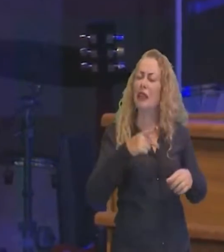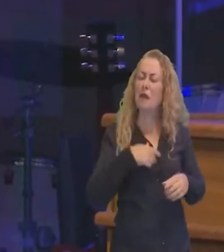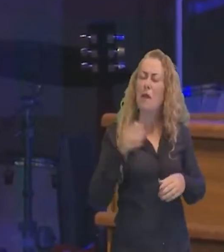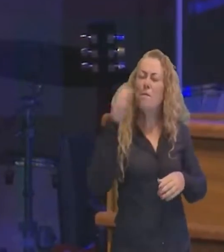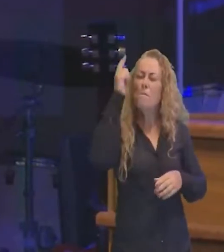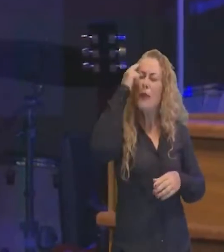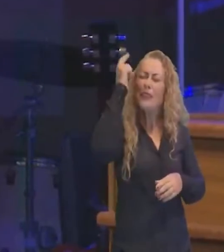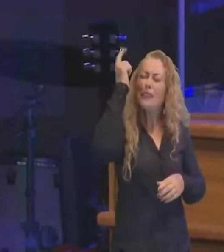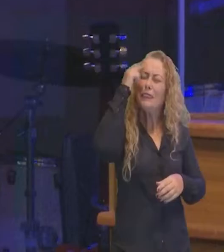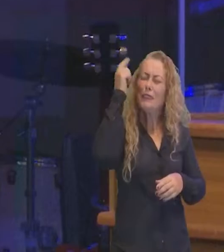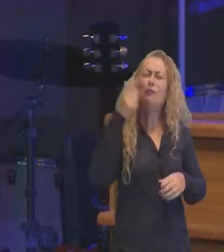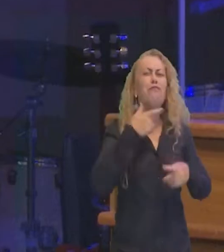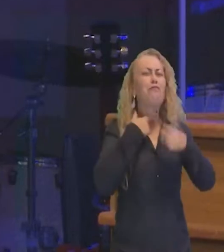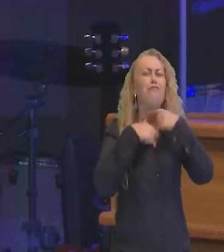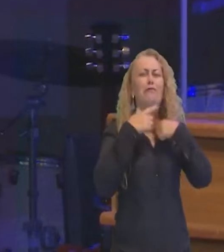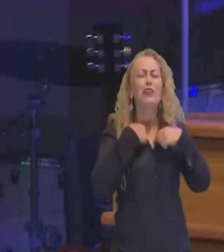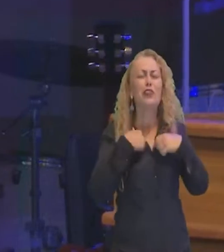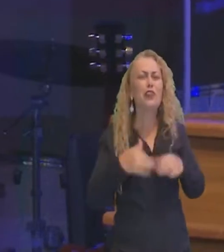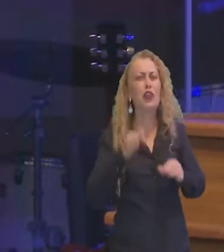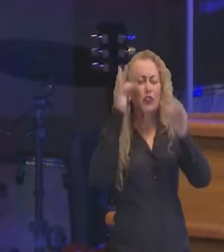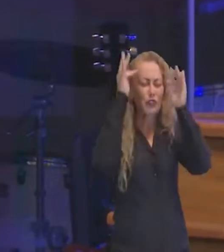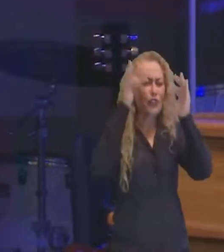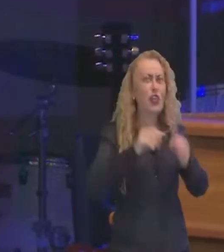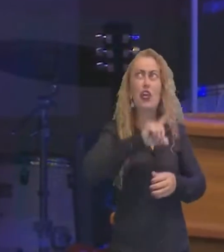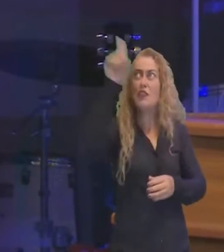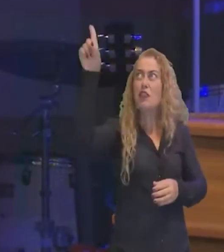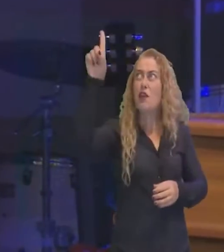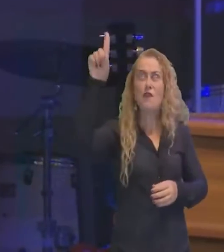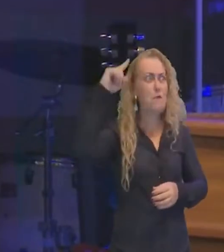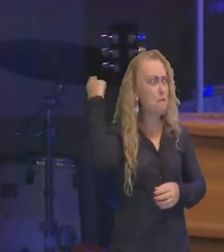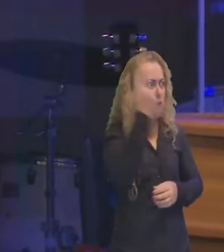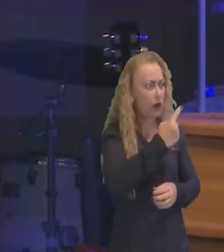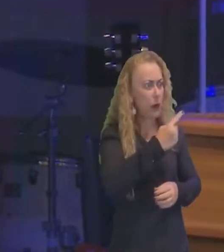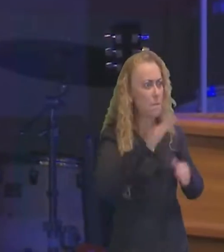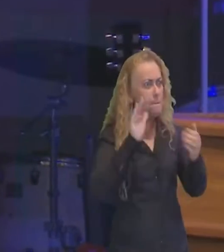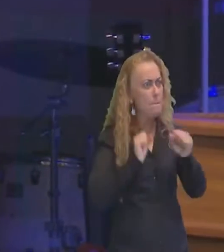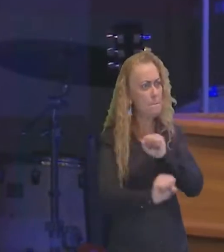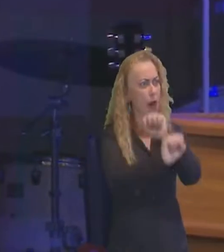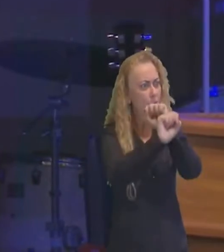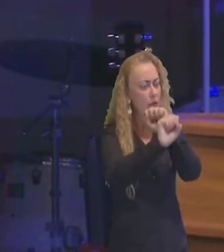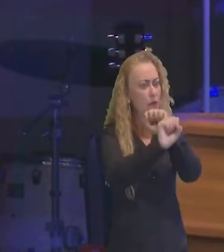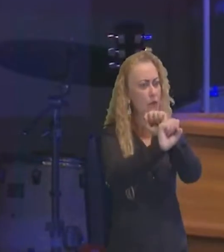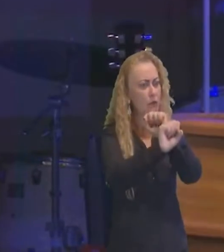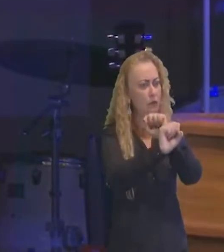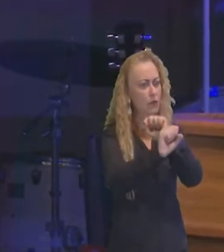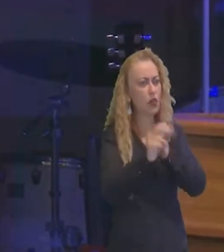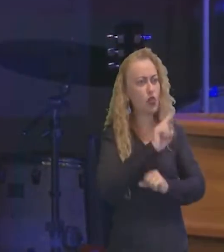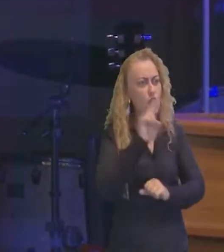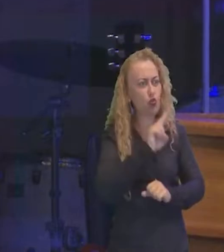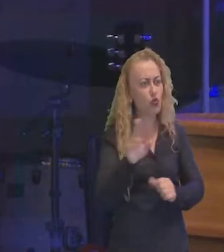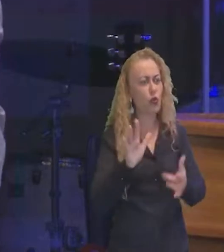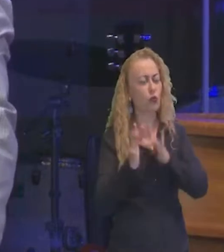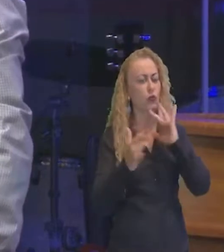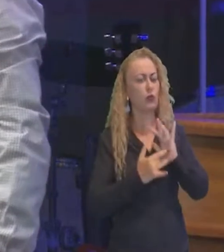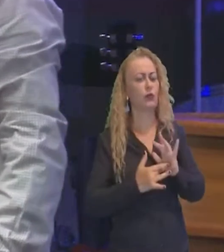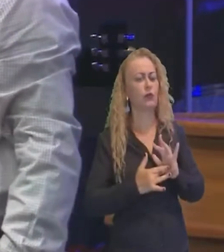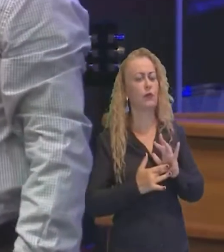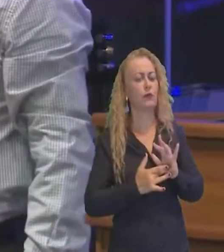para a infidelidade, Deus manda dizer: pare, em nome de Jesus.